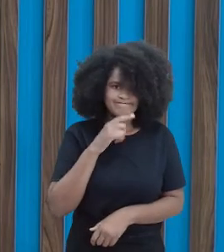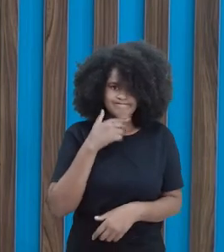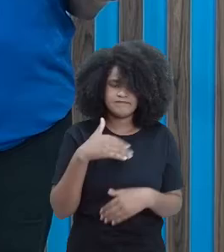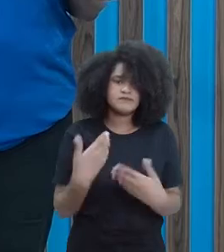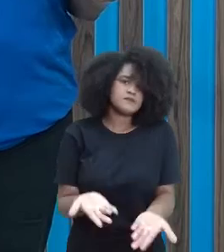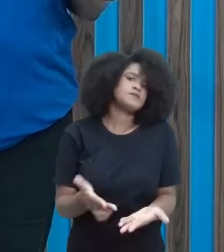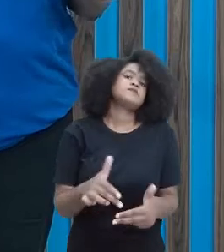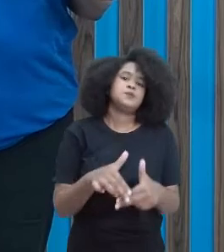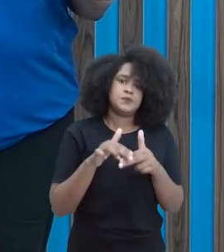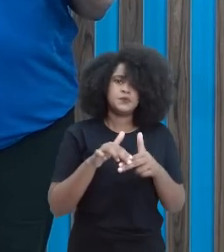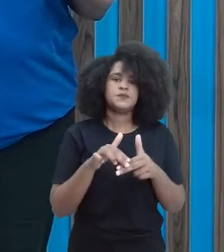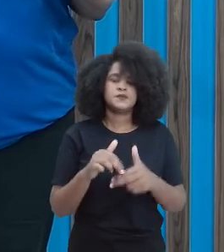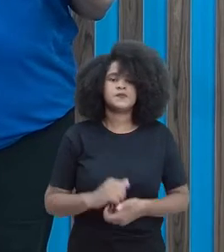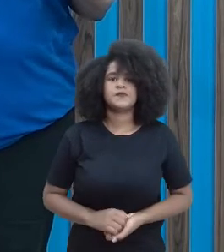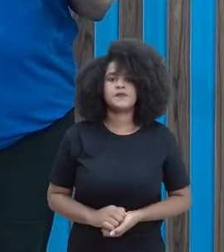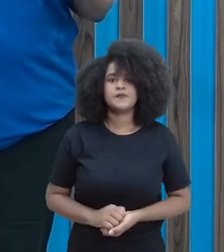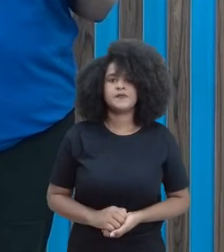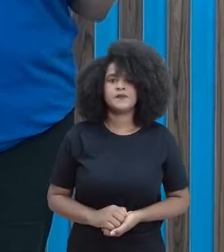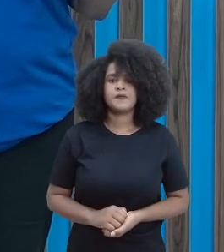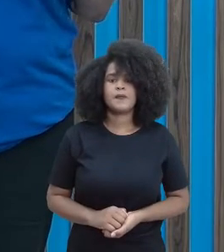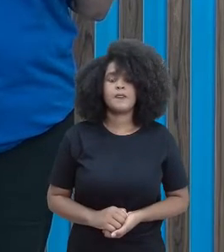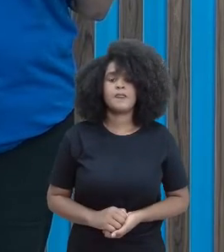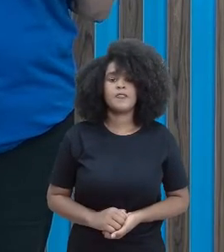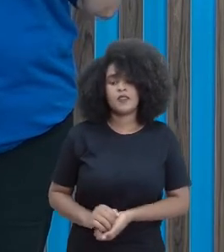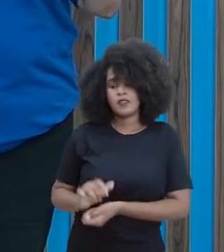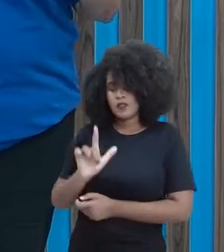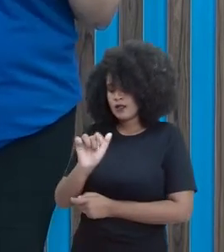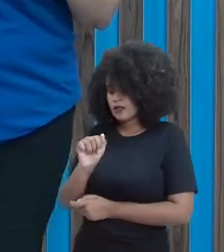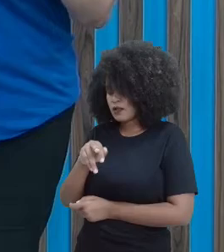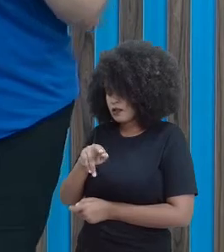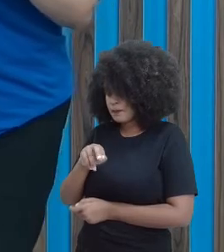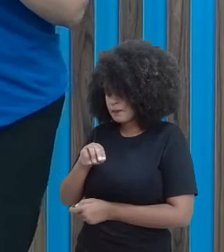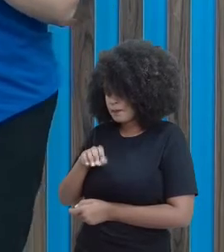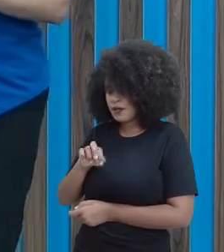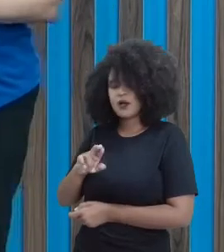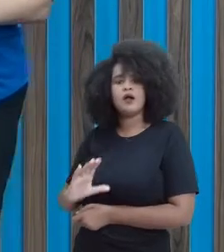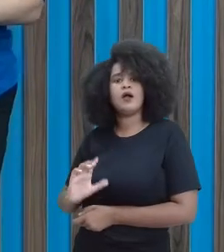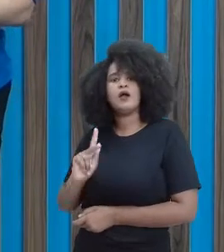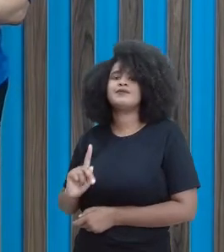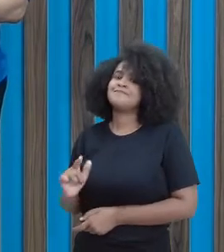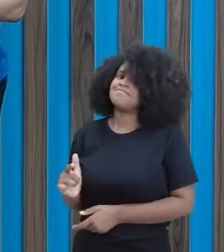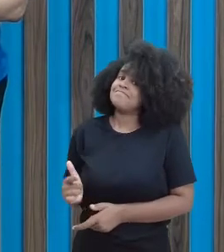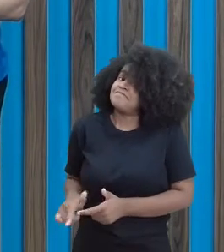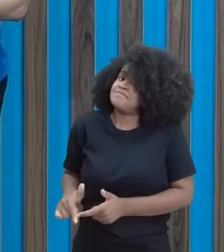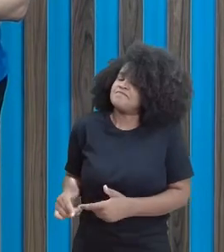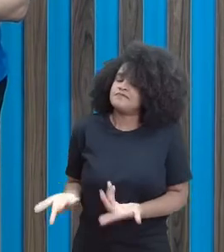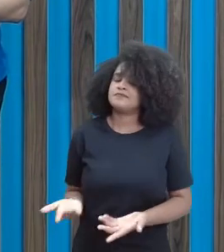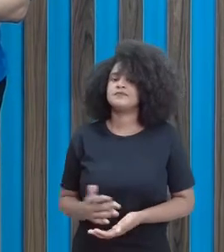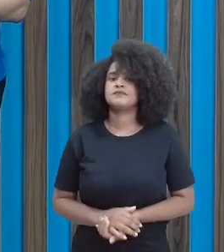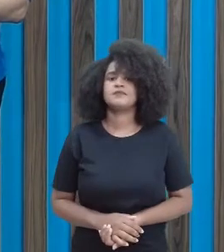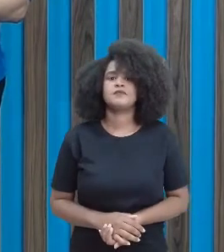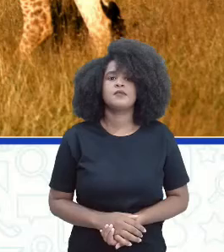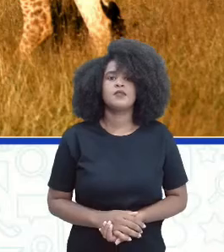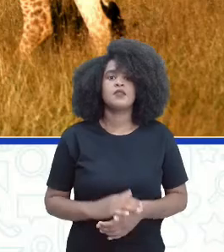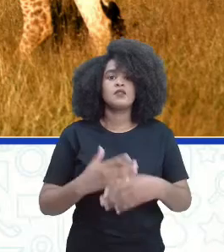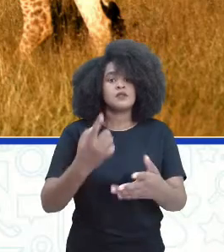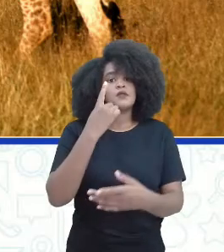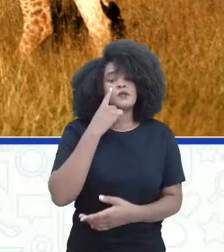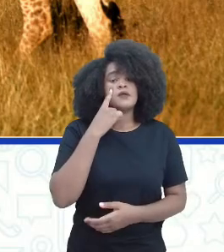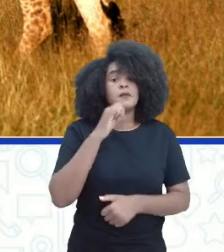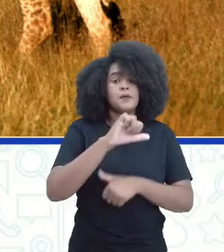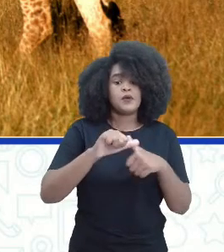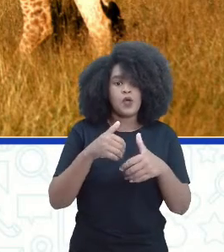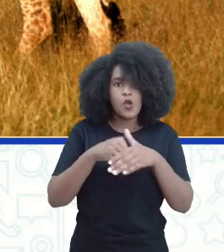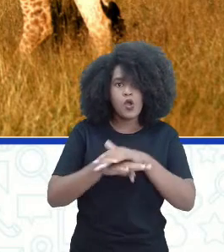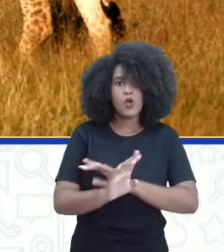entendeu? Então, essa ideia de Lamarck tem esse probleminha aí, tá certo? Então, além disso, né, da mudança de hábito, então isso